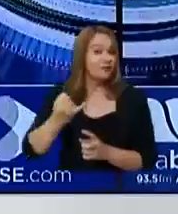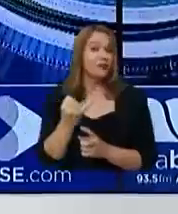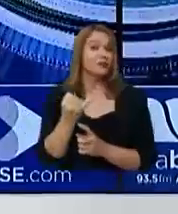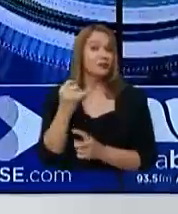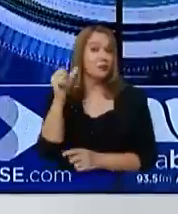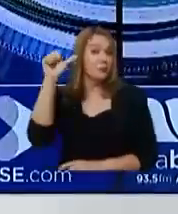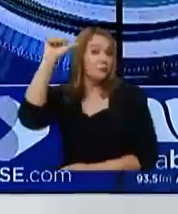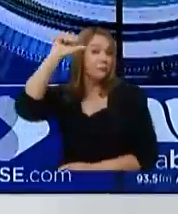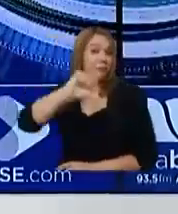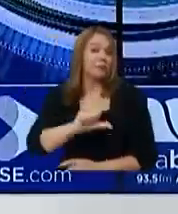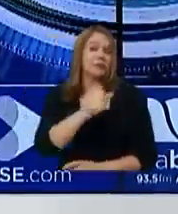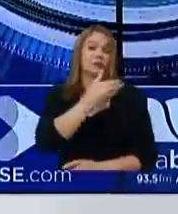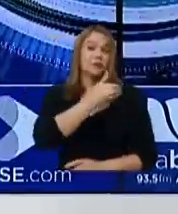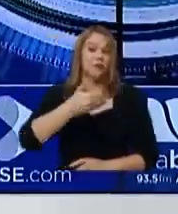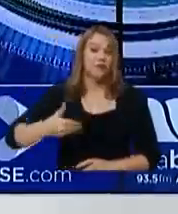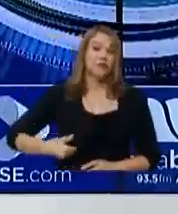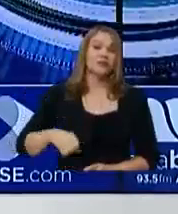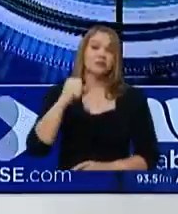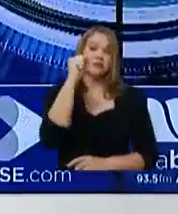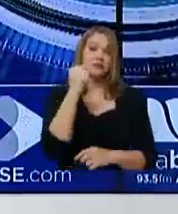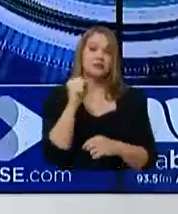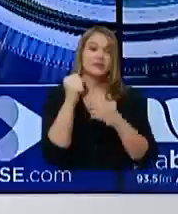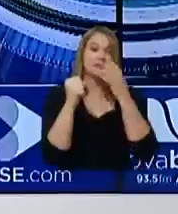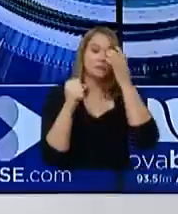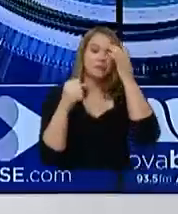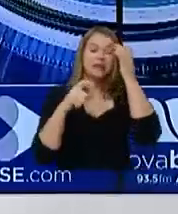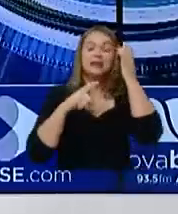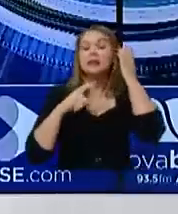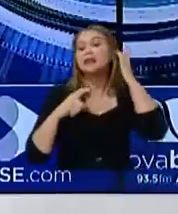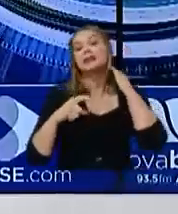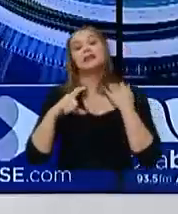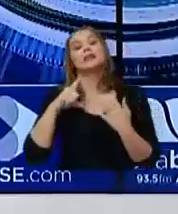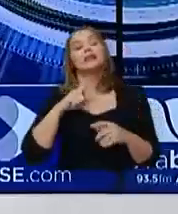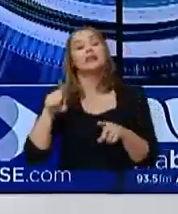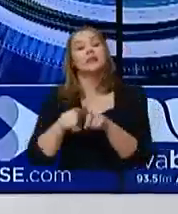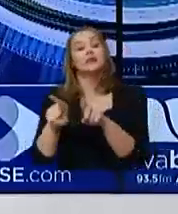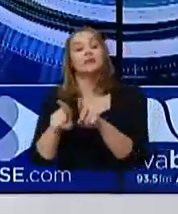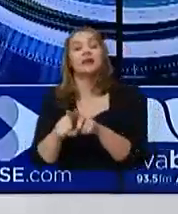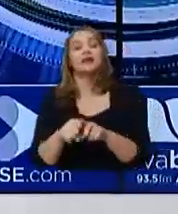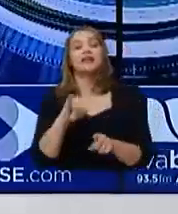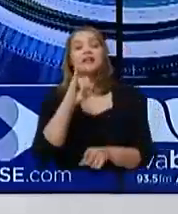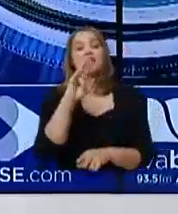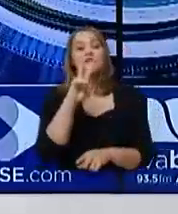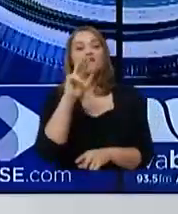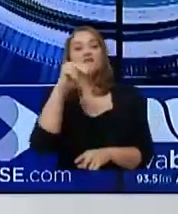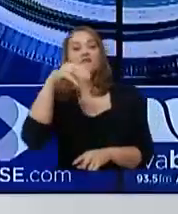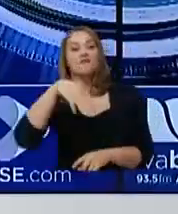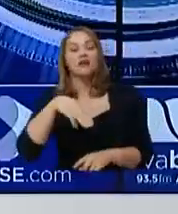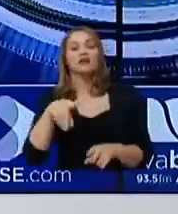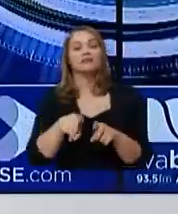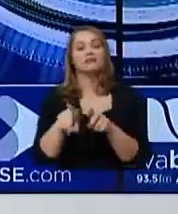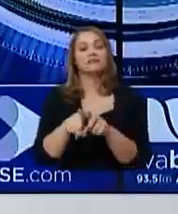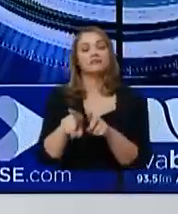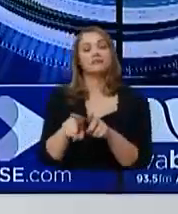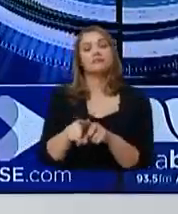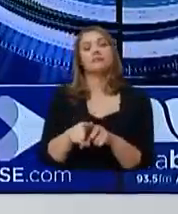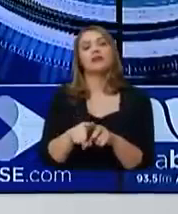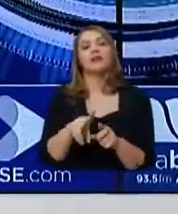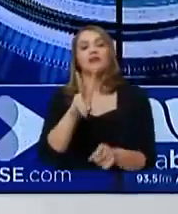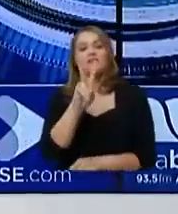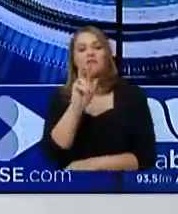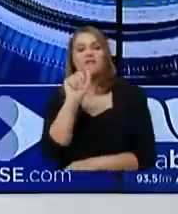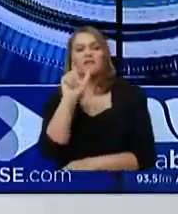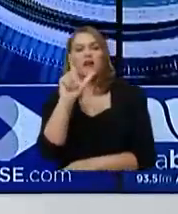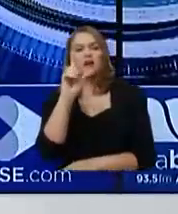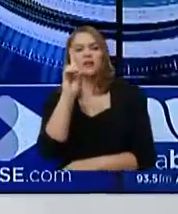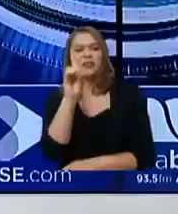da história de Sergipe que envolve agora Edvan Amorim que envolve valdevan 90 que hoje sofreu uma operação da polícia de São Paulo aqui